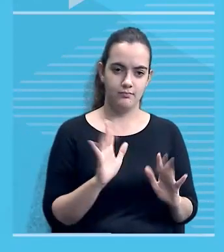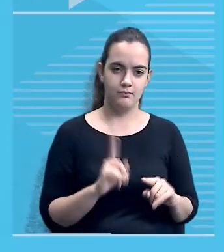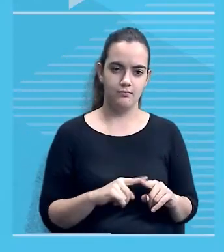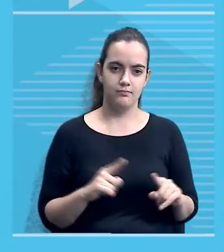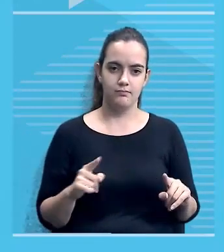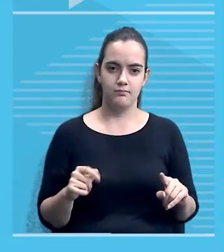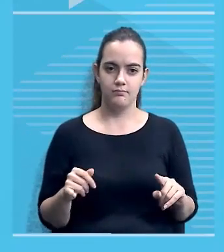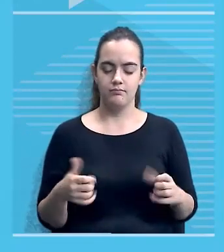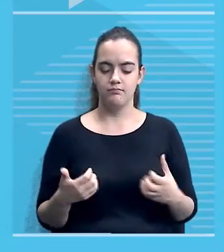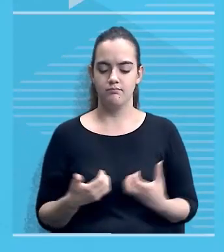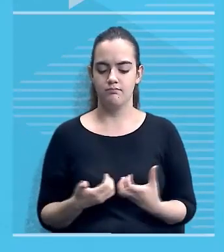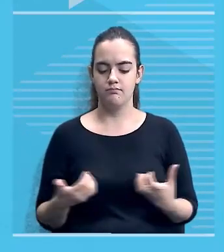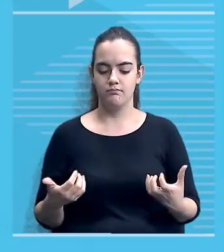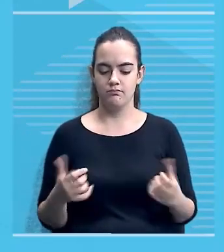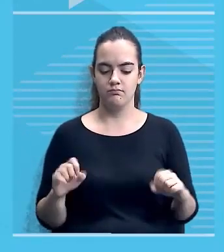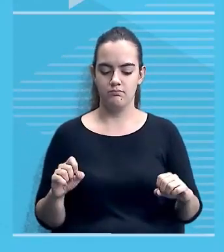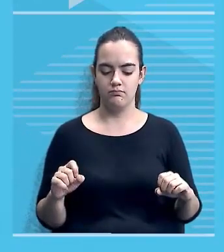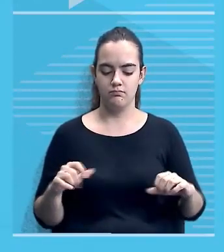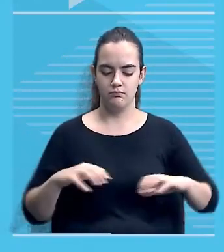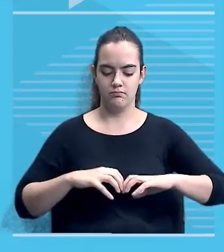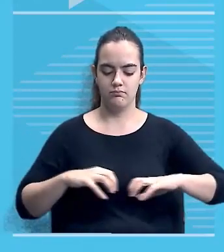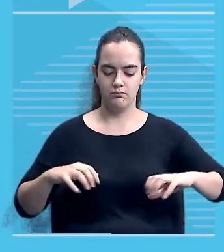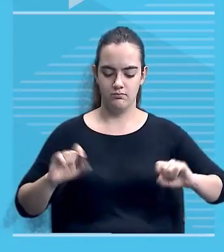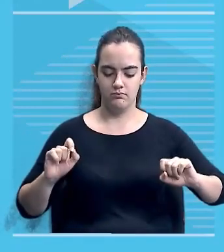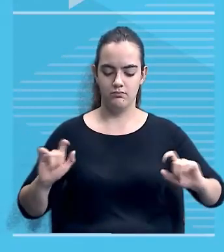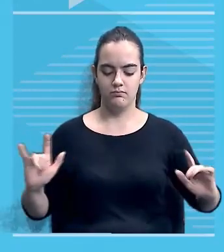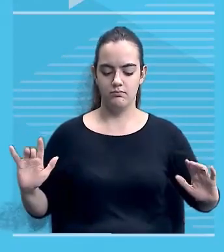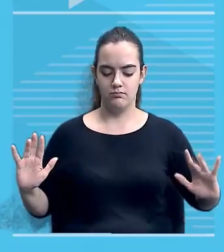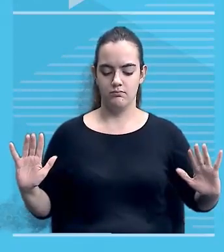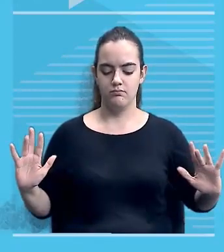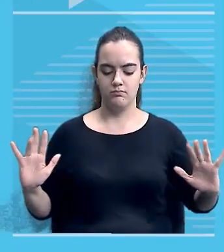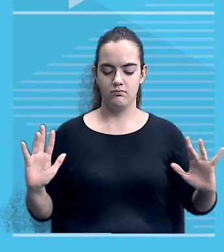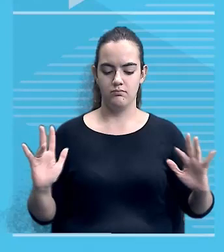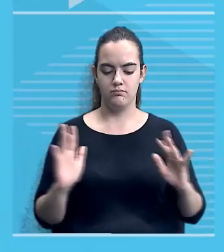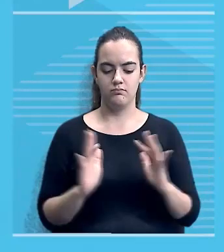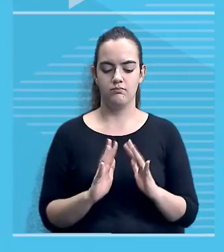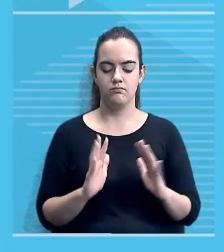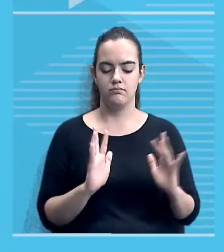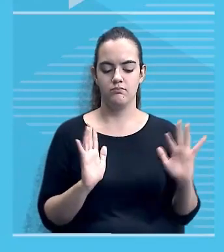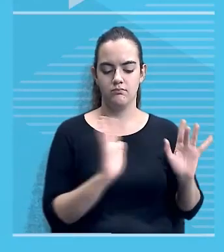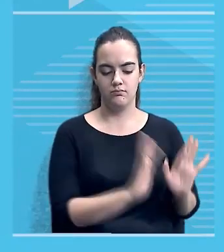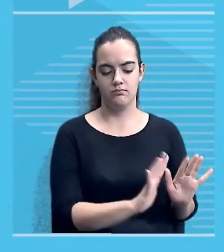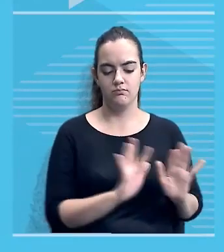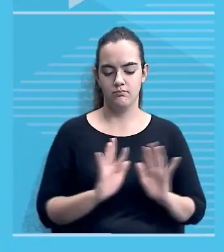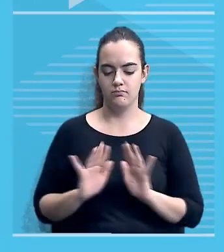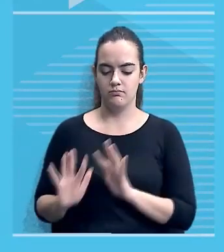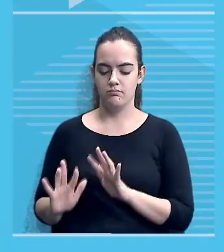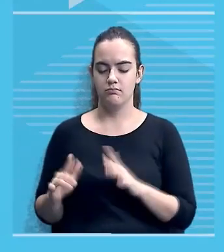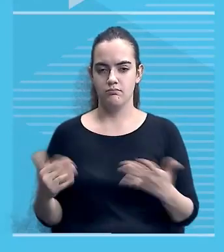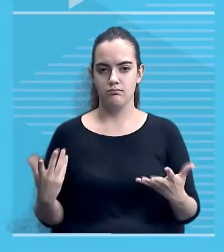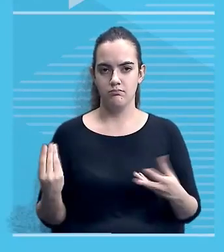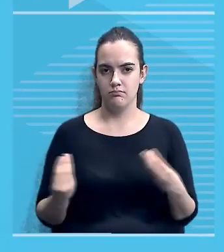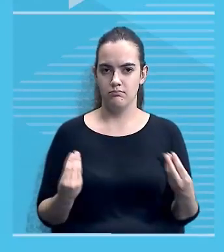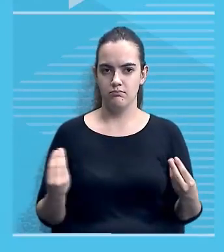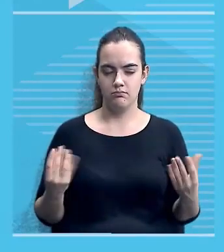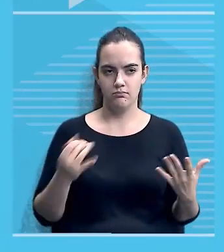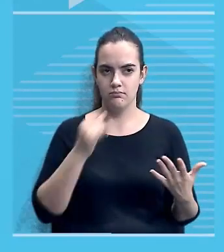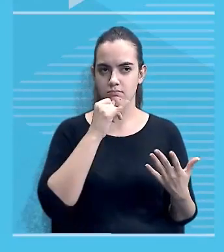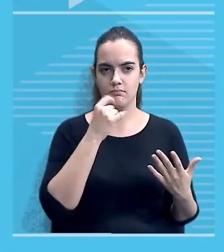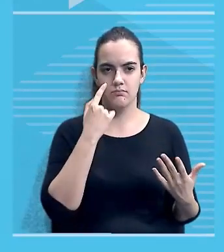a busca por parte de pessoas de outras cidades de cidades com vizinhas